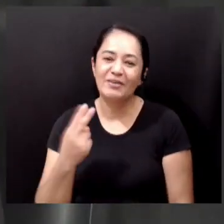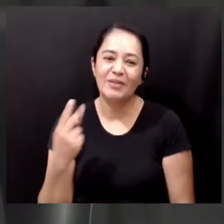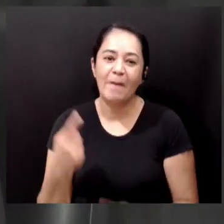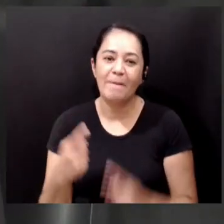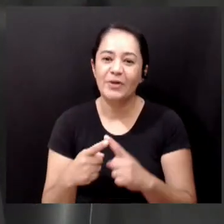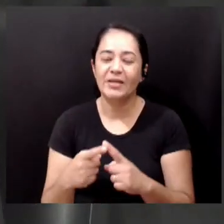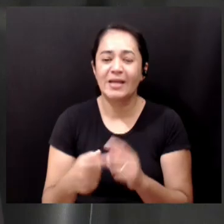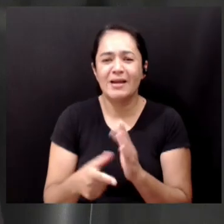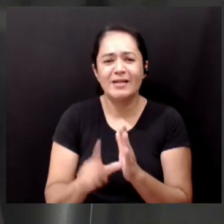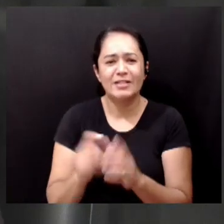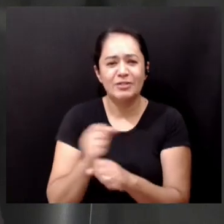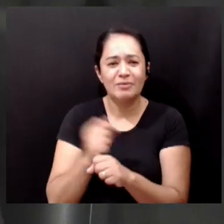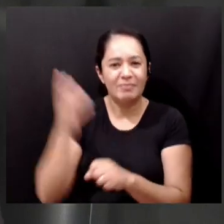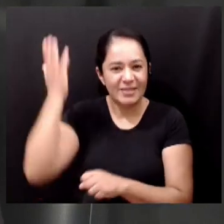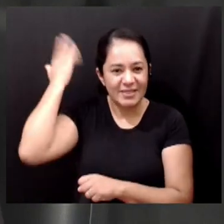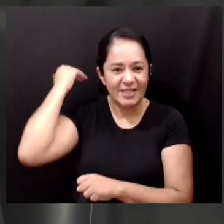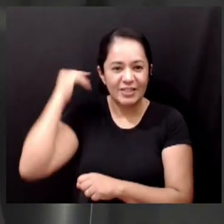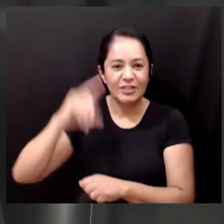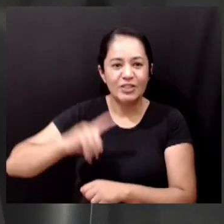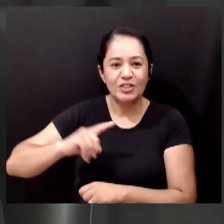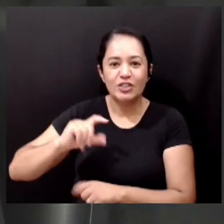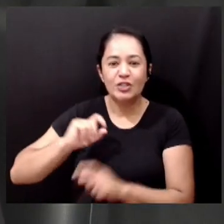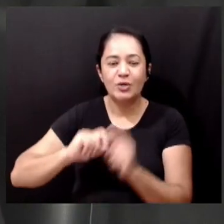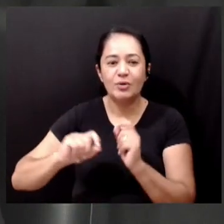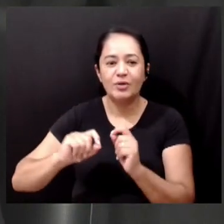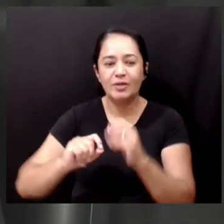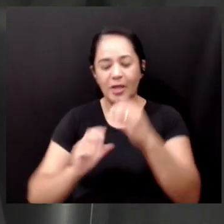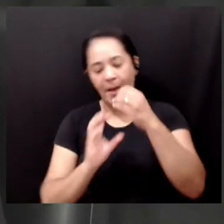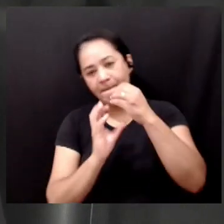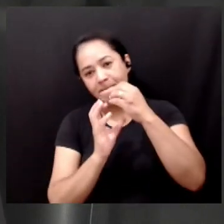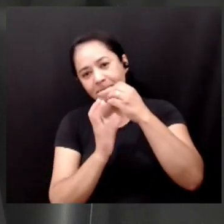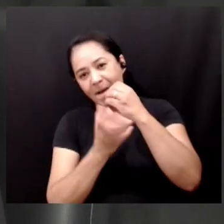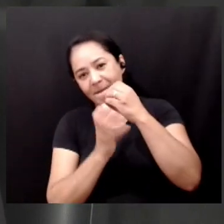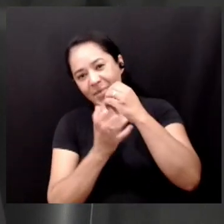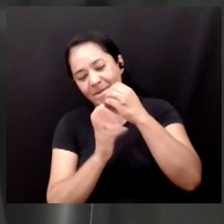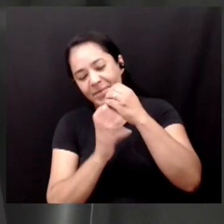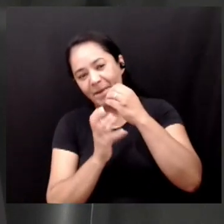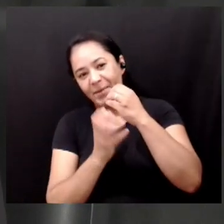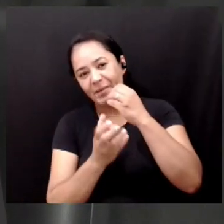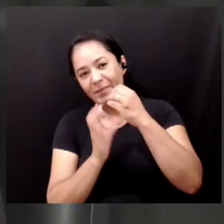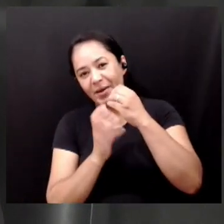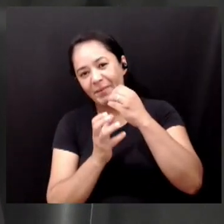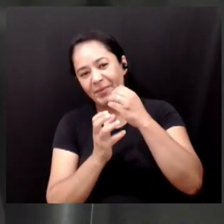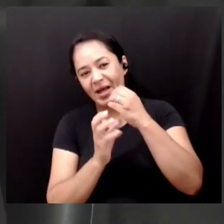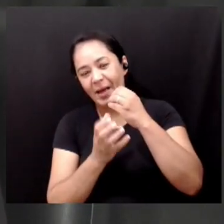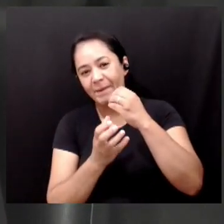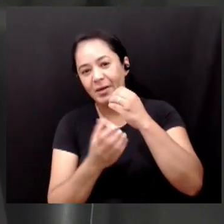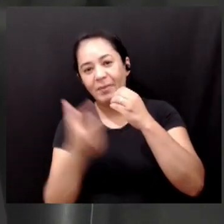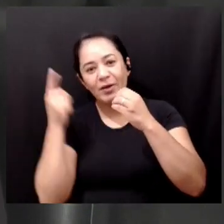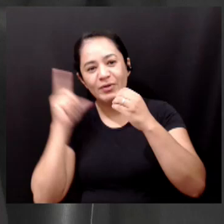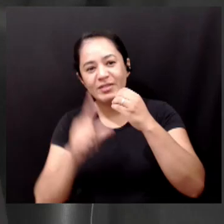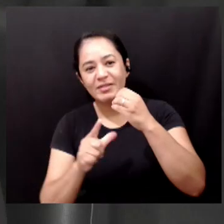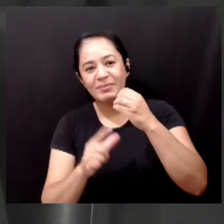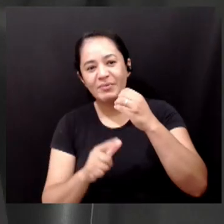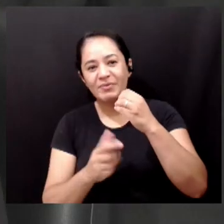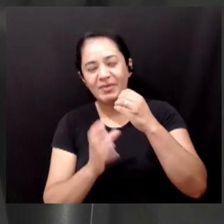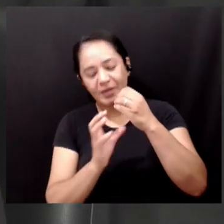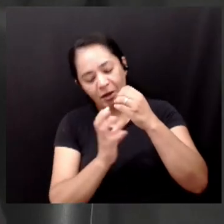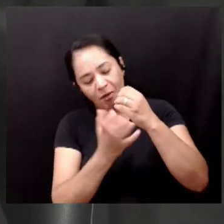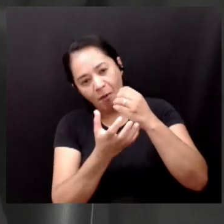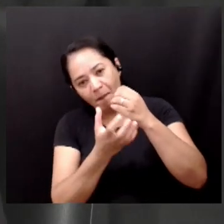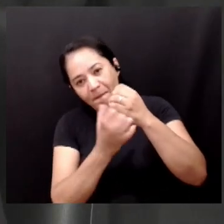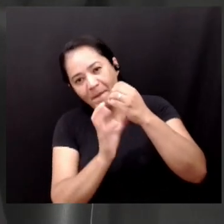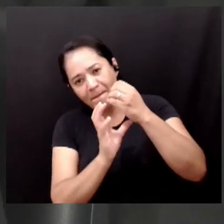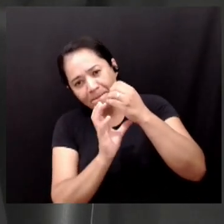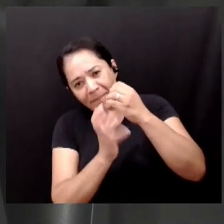tinham a parte de baixo que você abria ele, né? Sim. Para ter acesso à resistência. Sim. Então eu abria aquilo